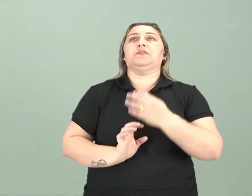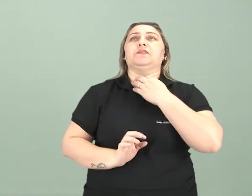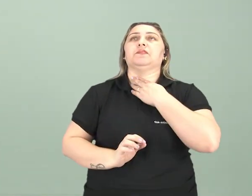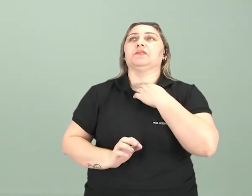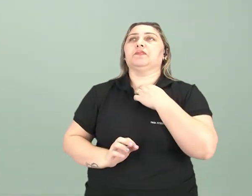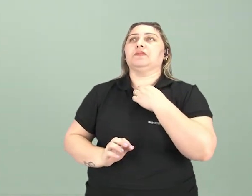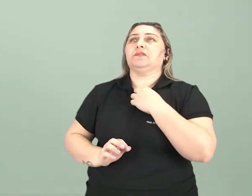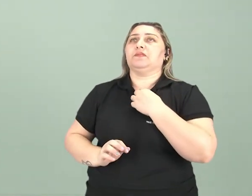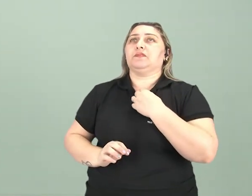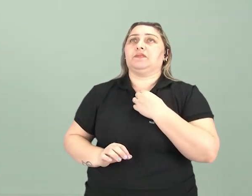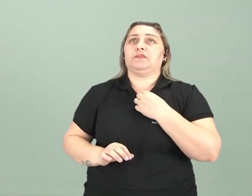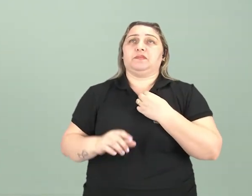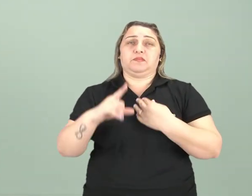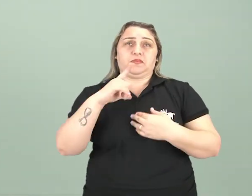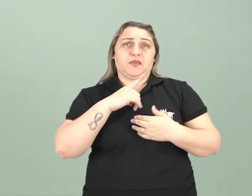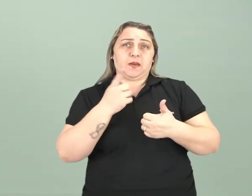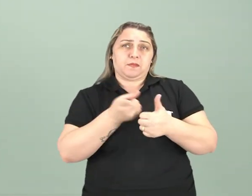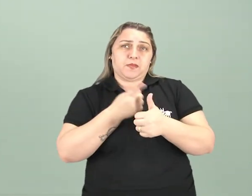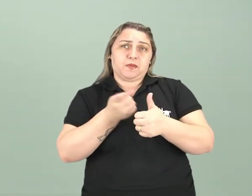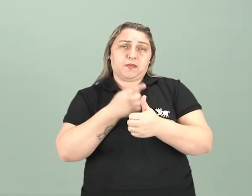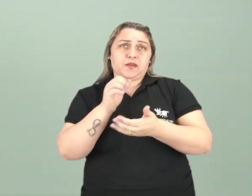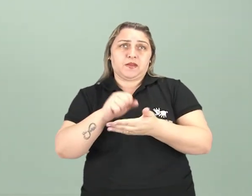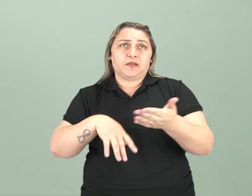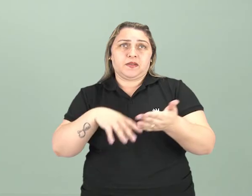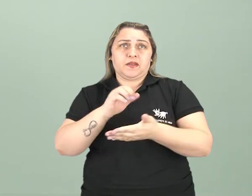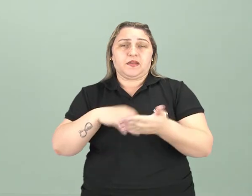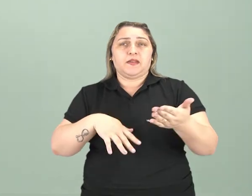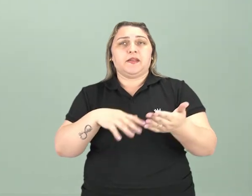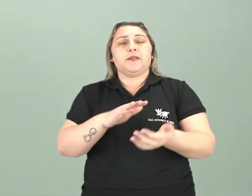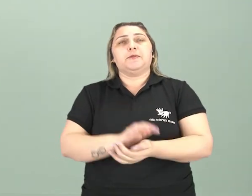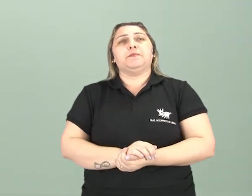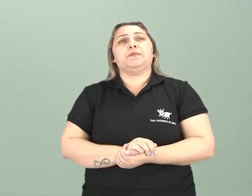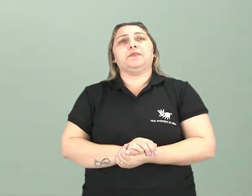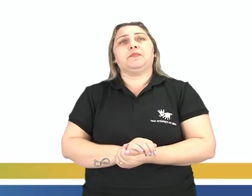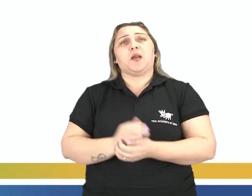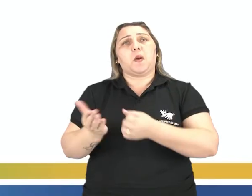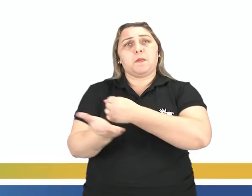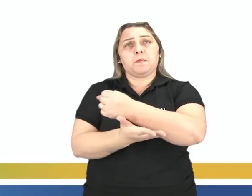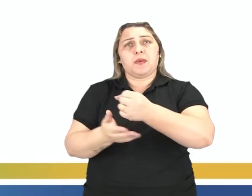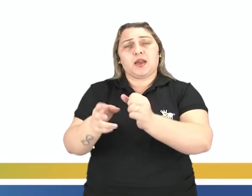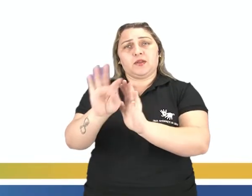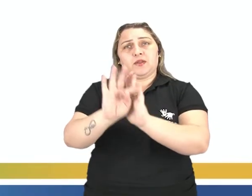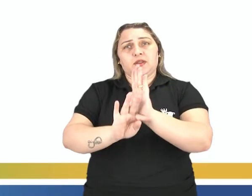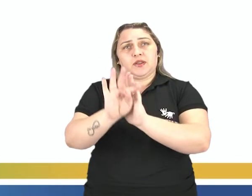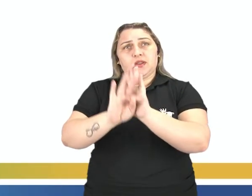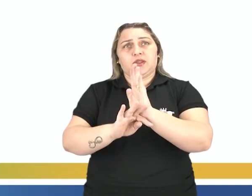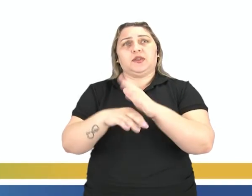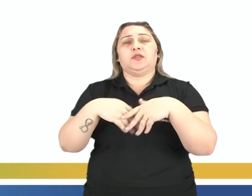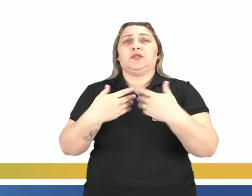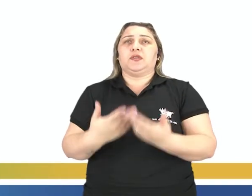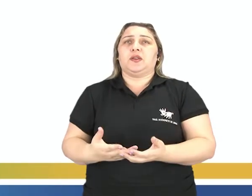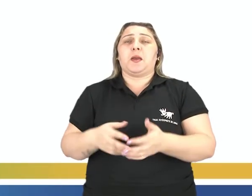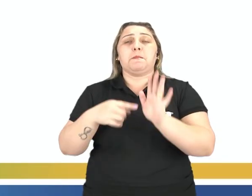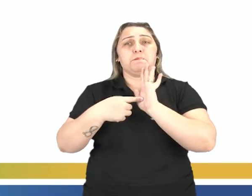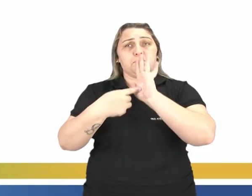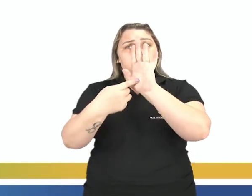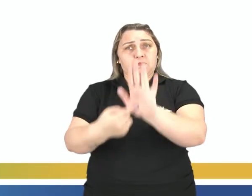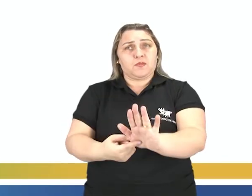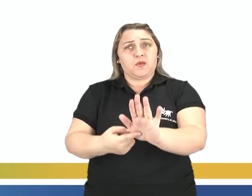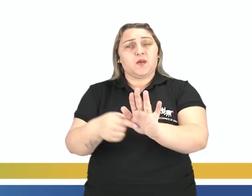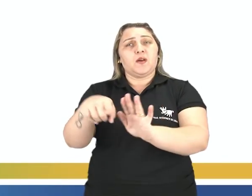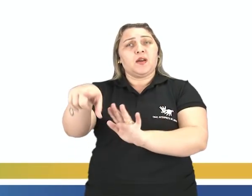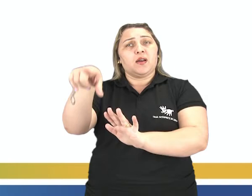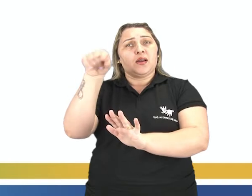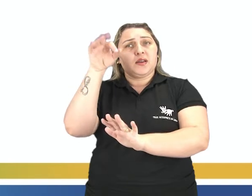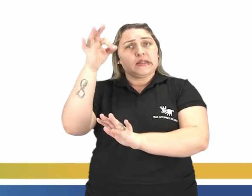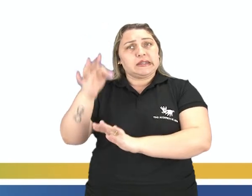investigando a sua história, tá? Vamos lá. Nós temos aqui o nosso primeiro exercitando. Com